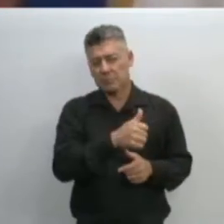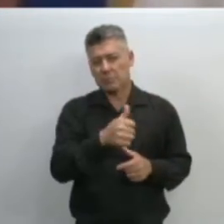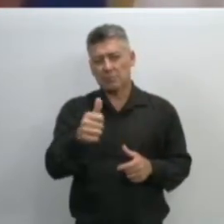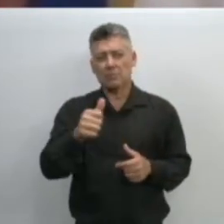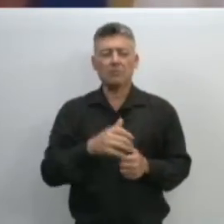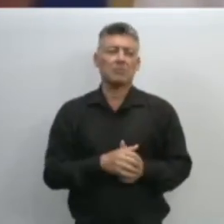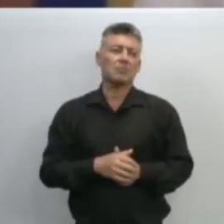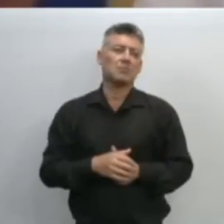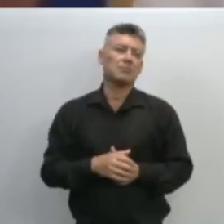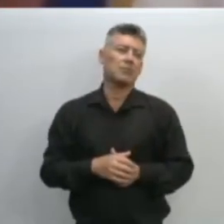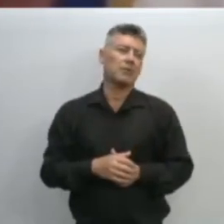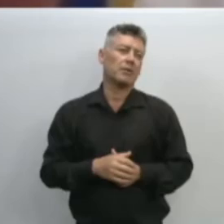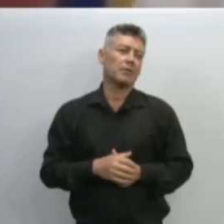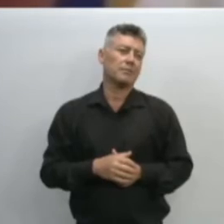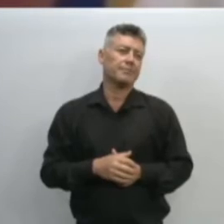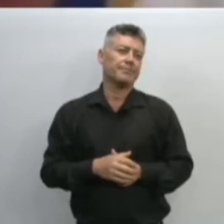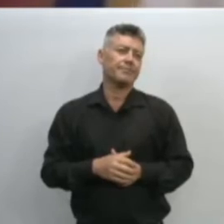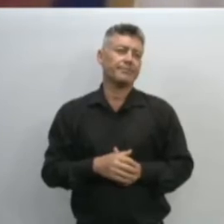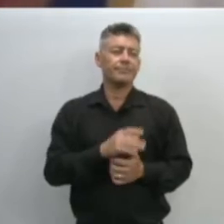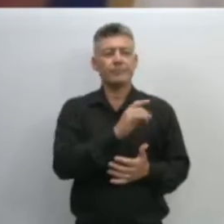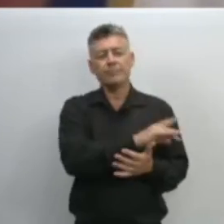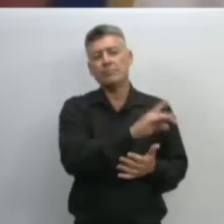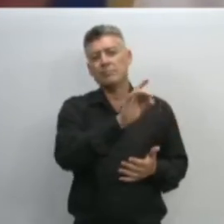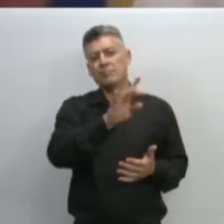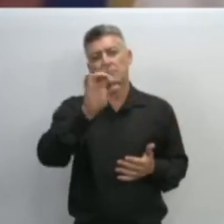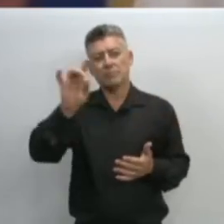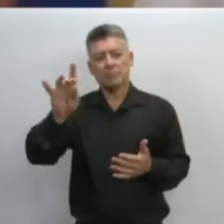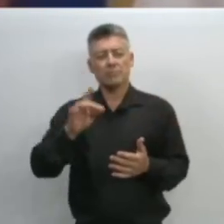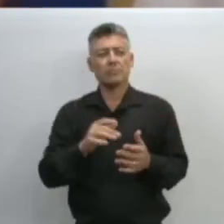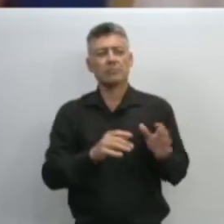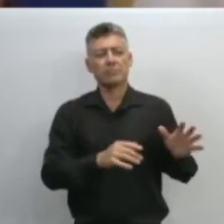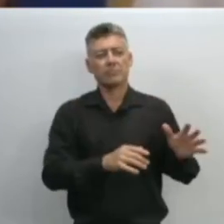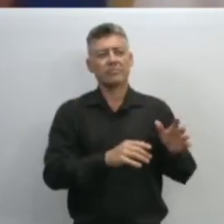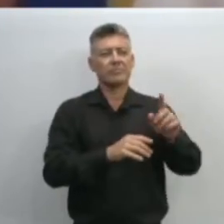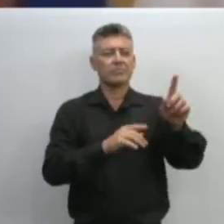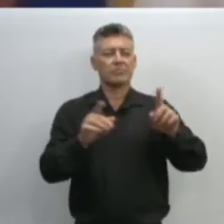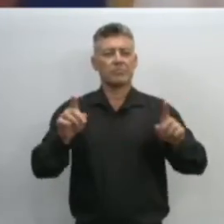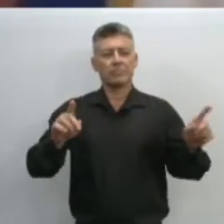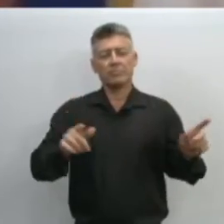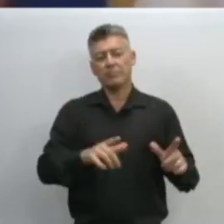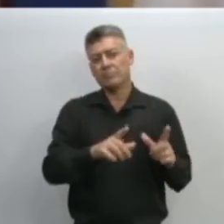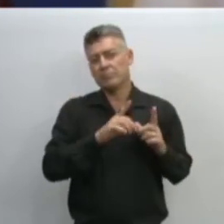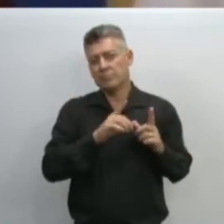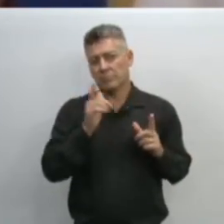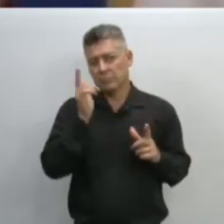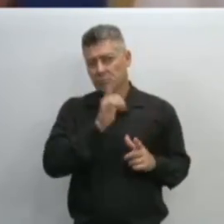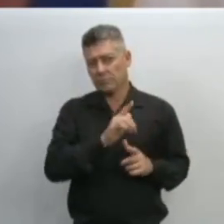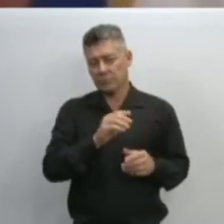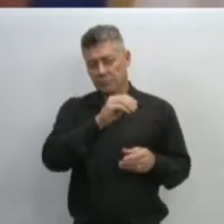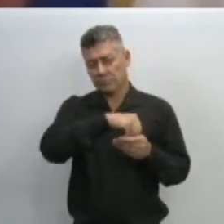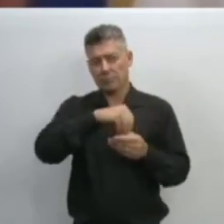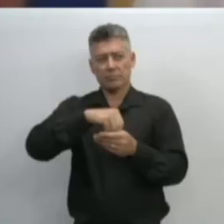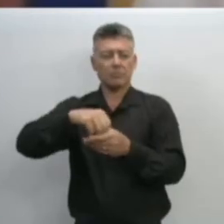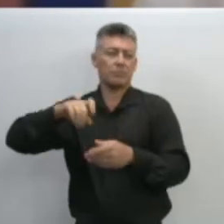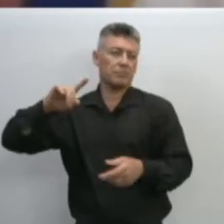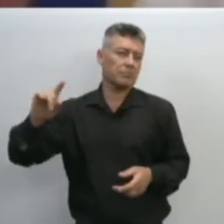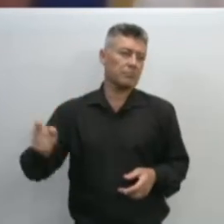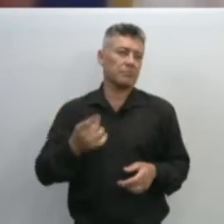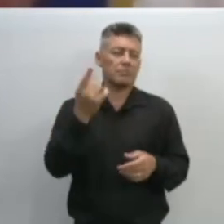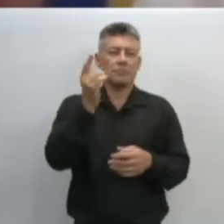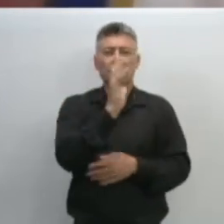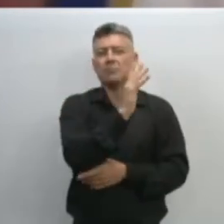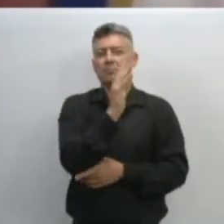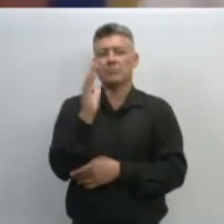para a produção de dezenas de milhares de mudas em cada um desses campos, dentro de um projeto gigantesco de plantio de milhões de árvores,